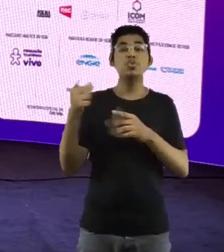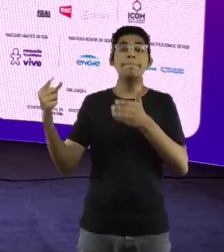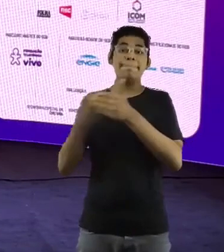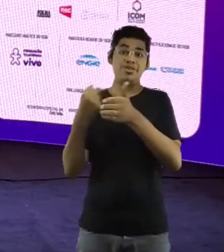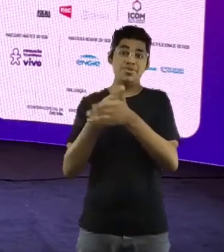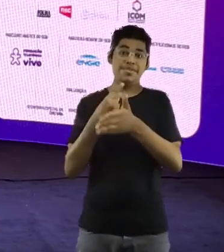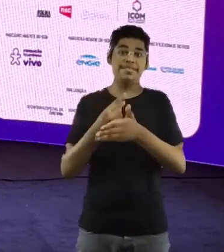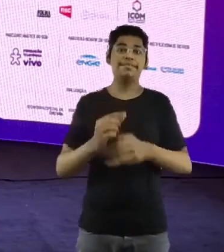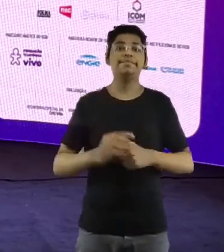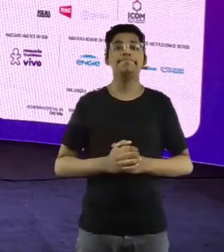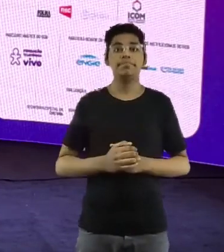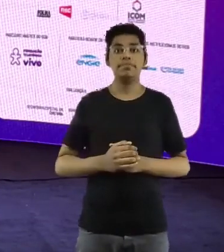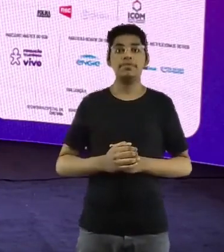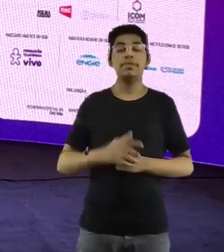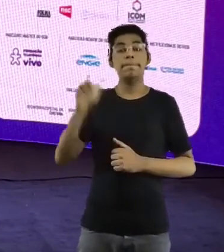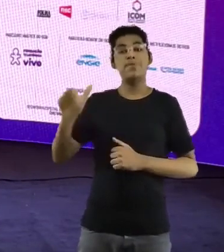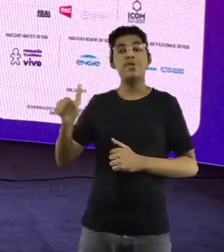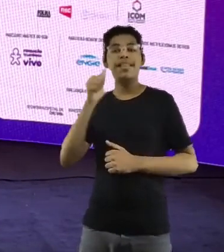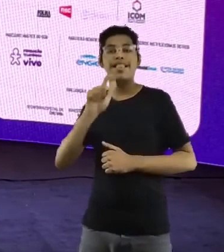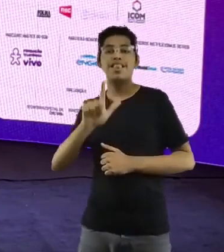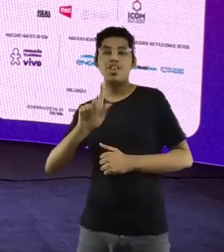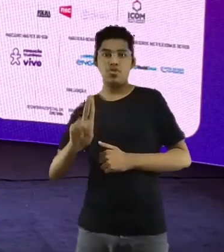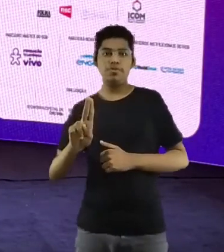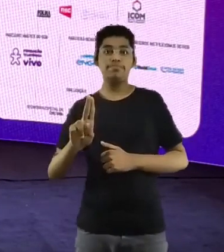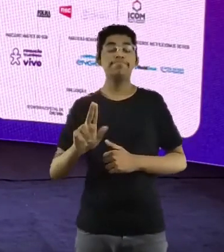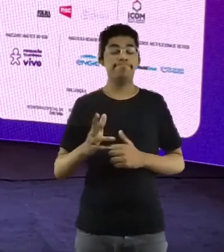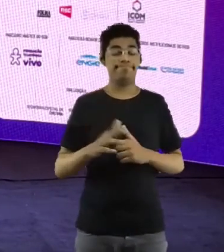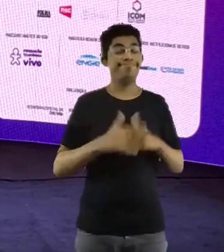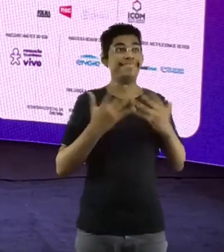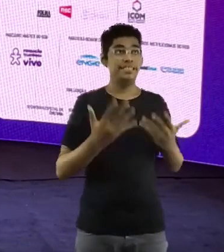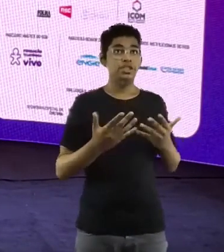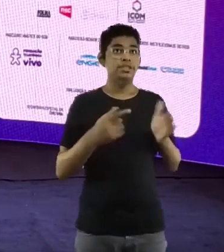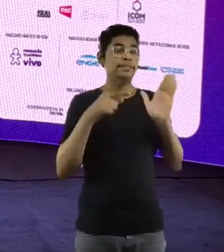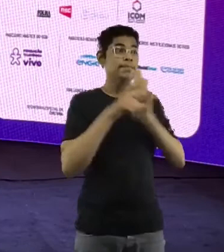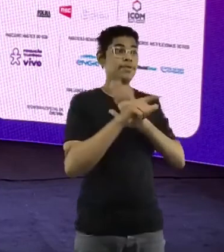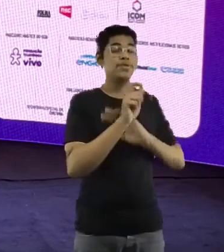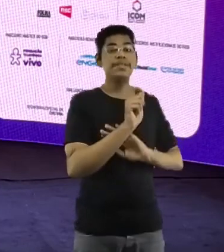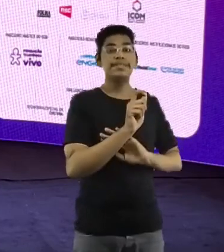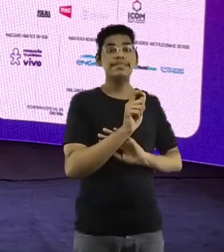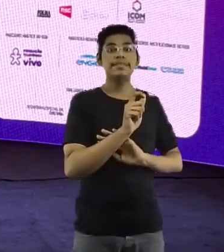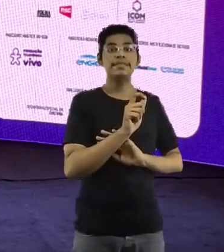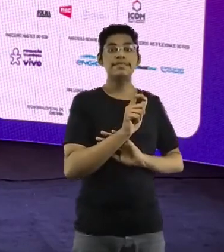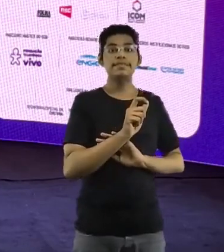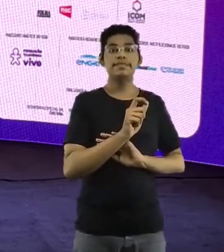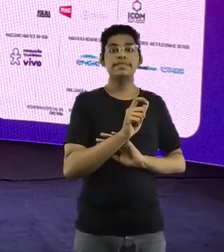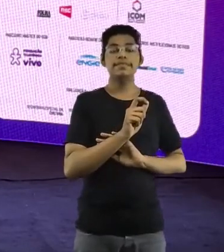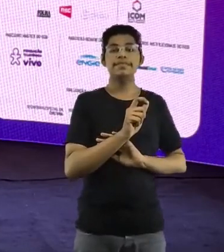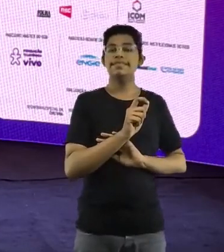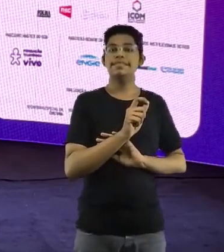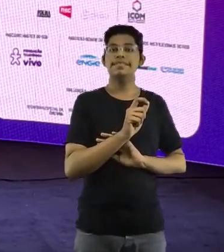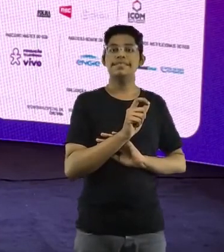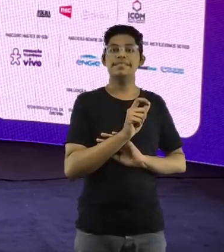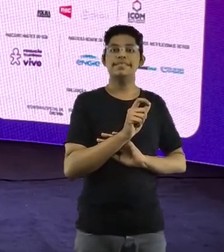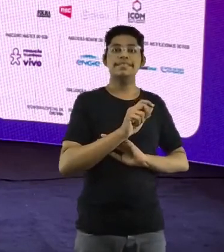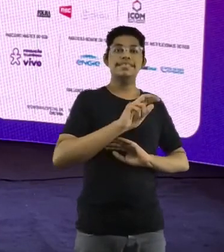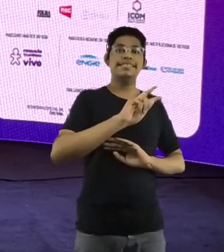Lourdes. André, gostaria de saber se as transações pelo Pix são realmente seguras.